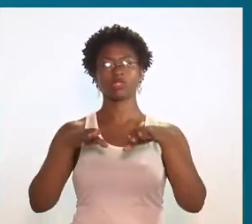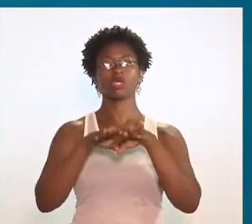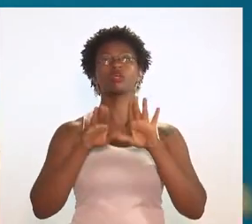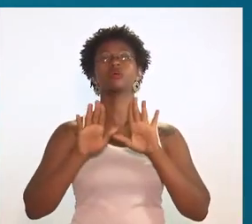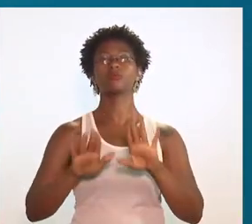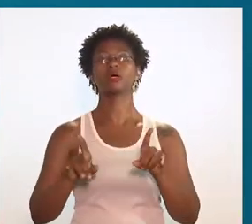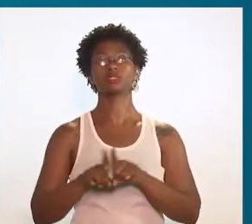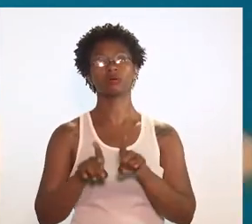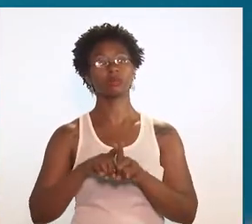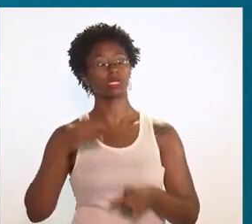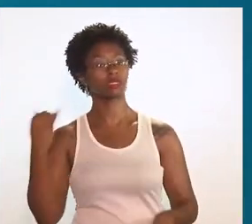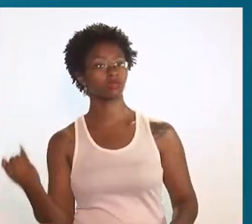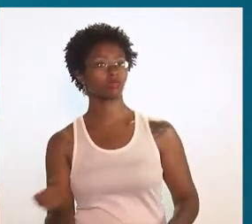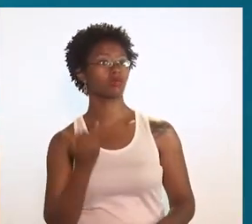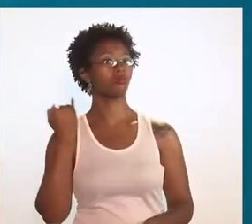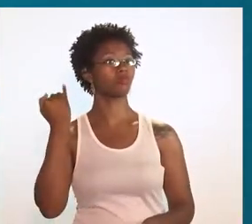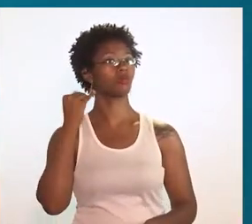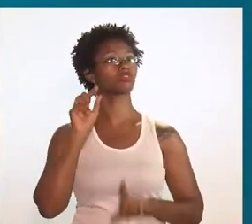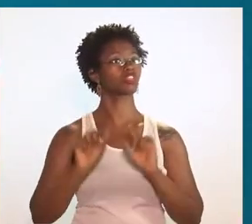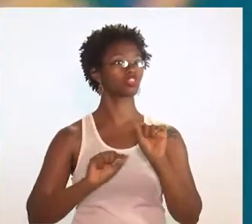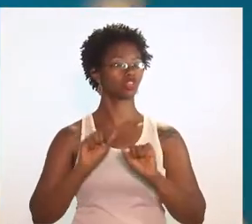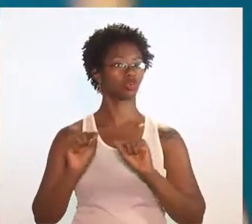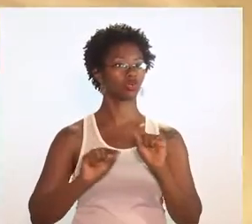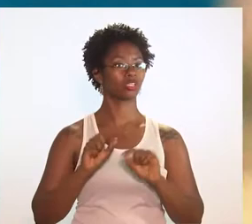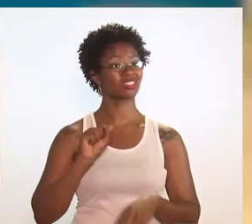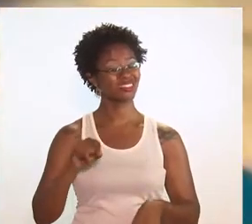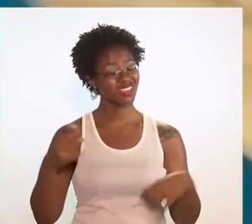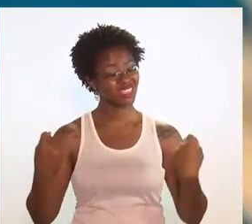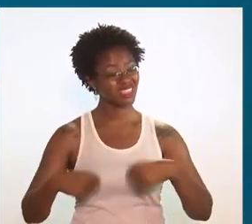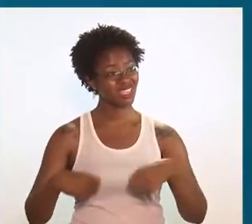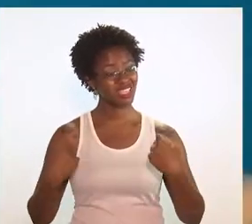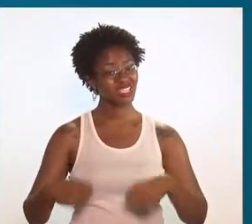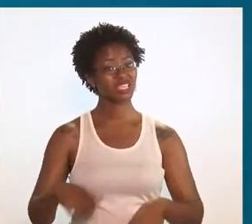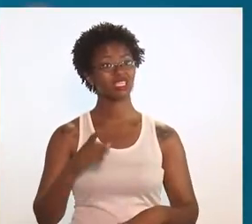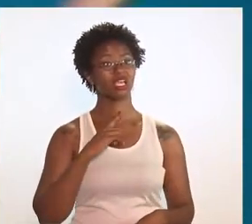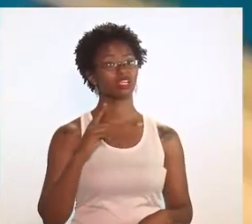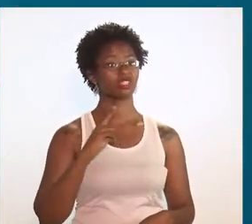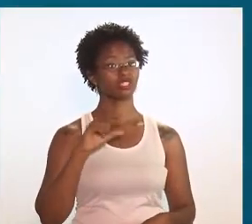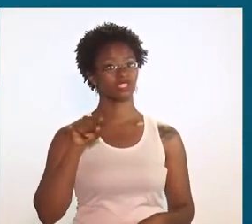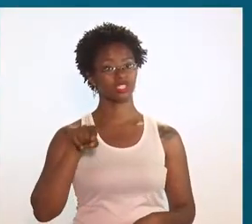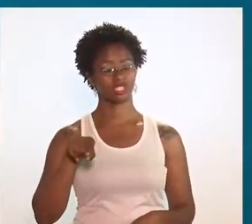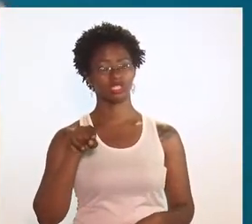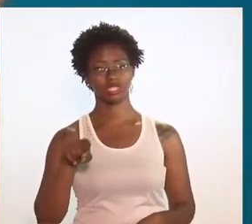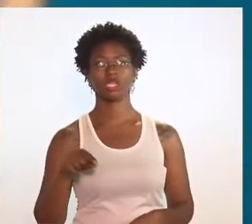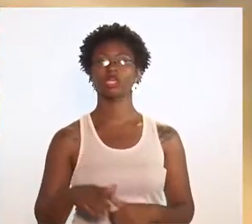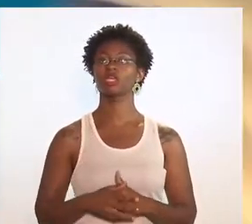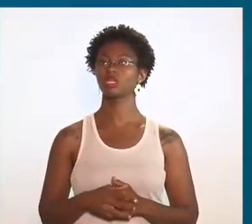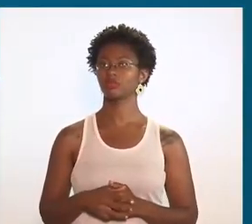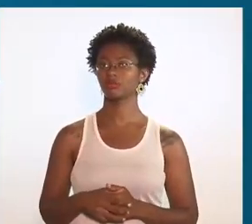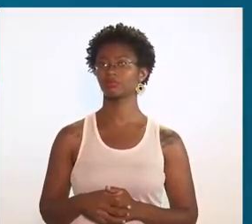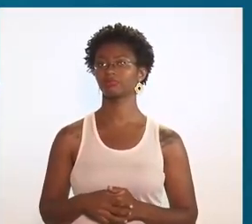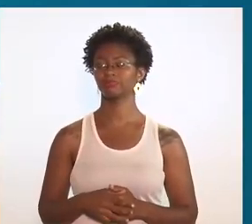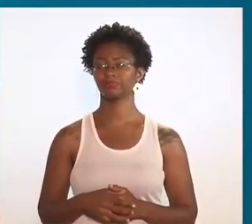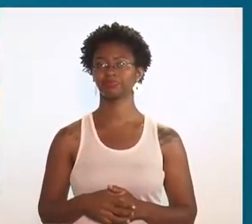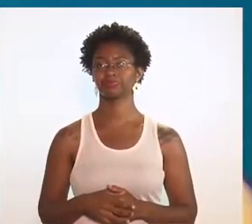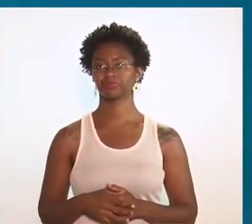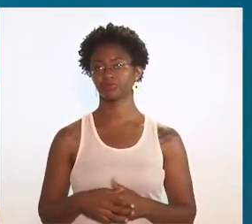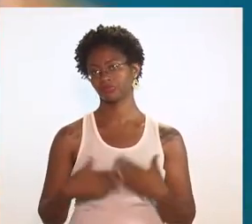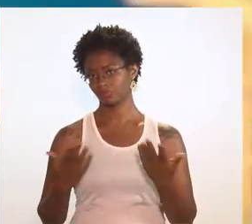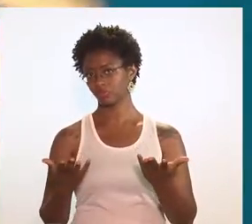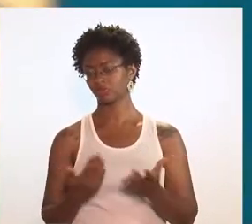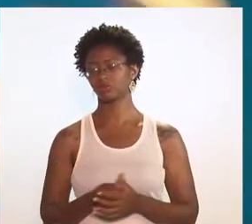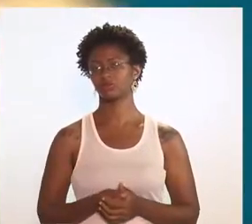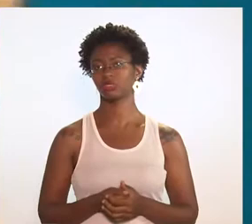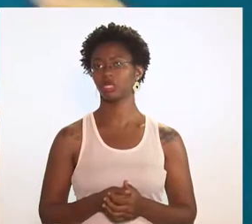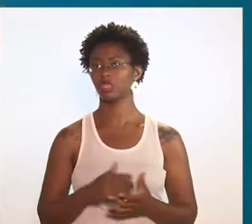equidade, mas também da importância de que, já que há tanta necessidade de as empresas inovarem e pensarem em novos públicos, ou